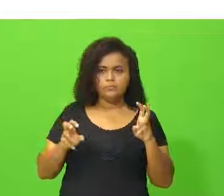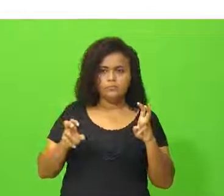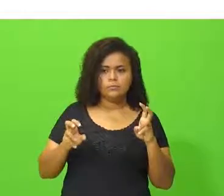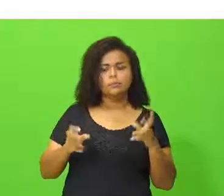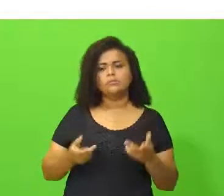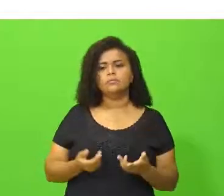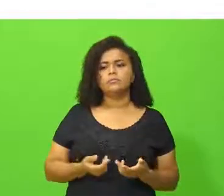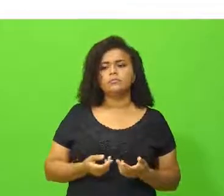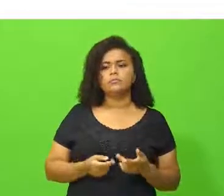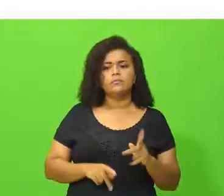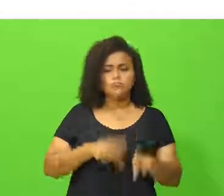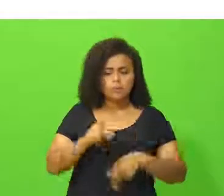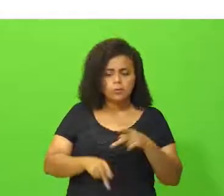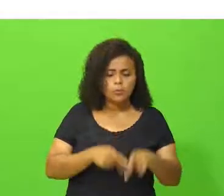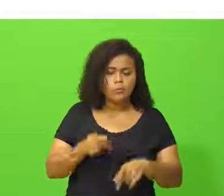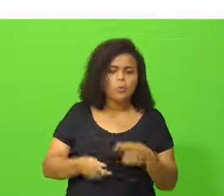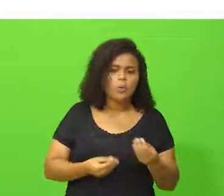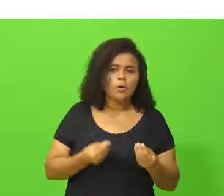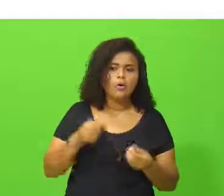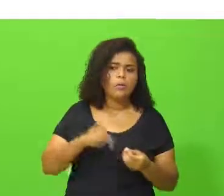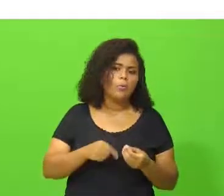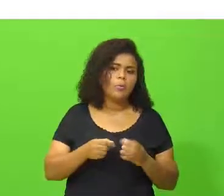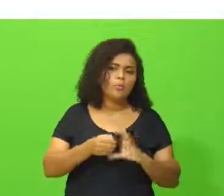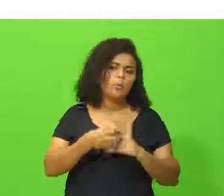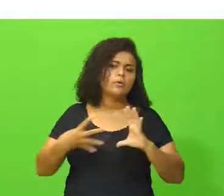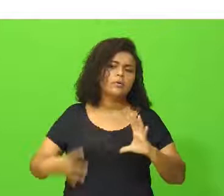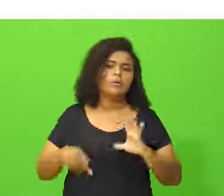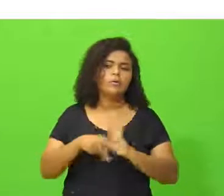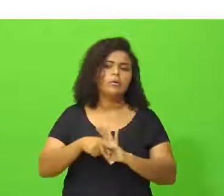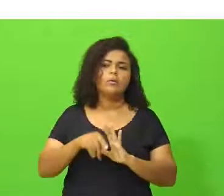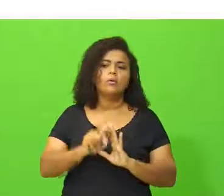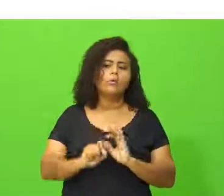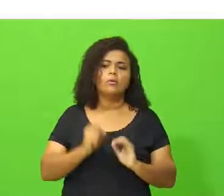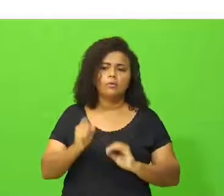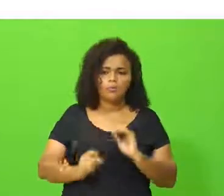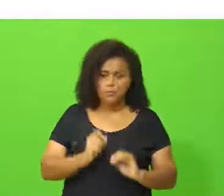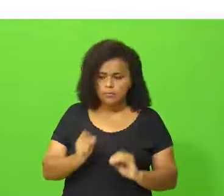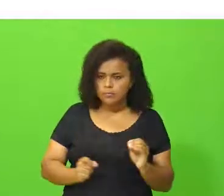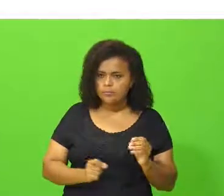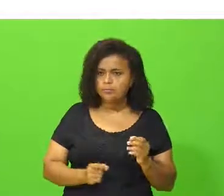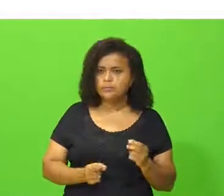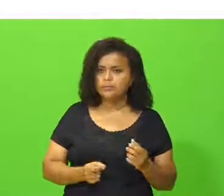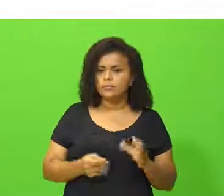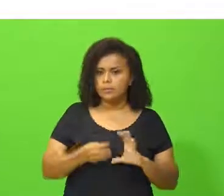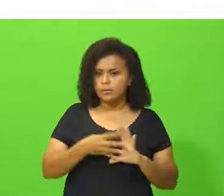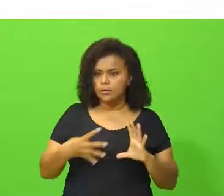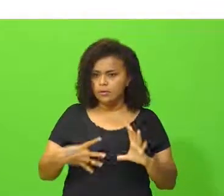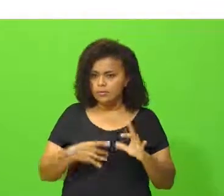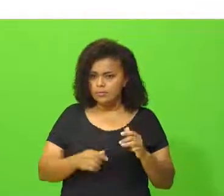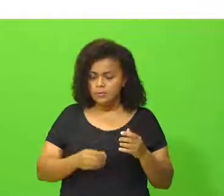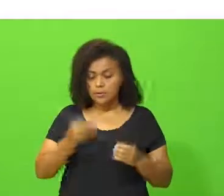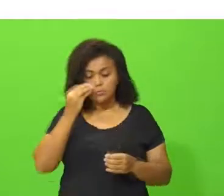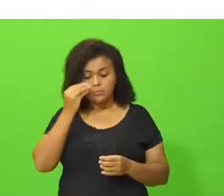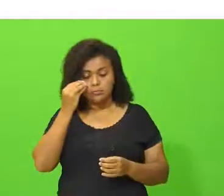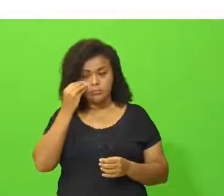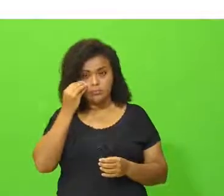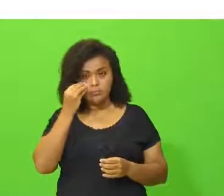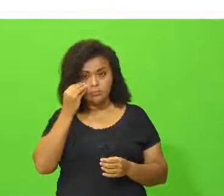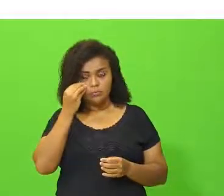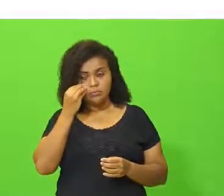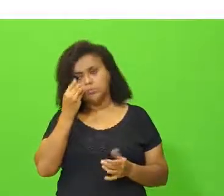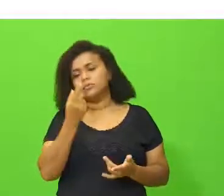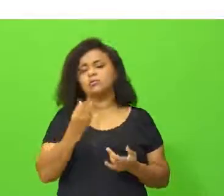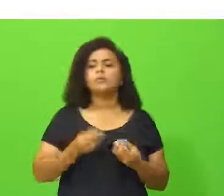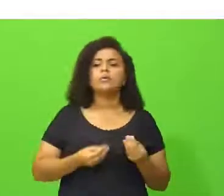da população. Professor, a estrutura da população ela deve ser analisada conforme